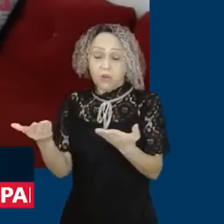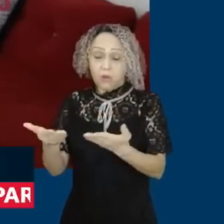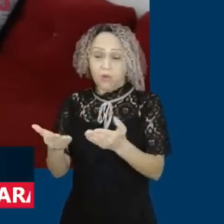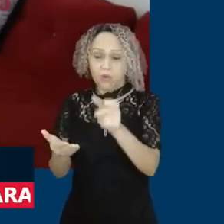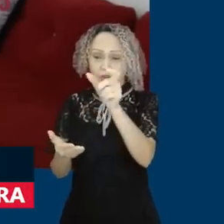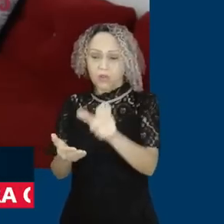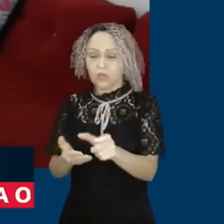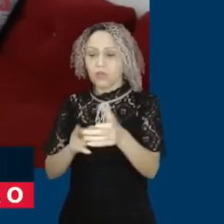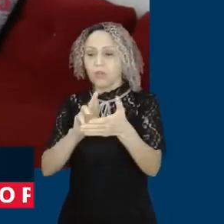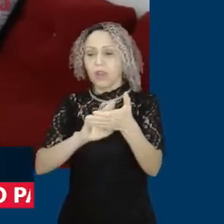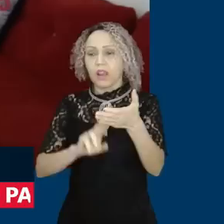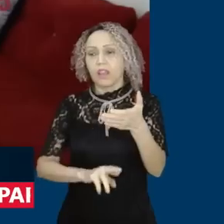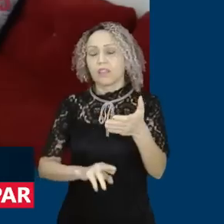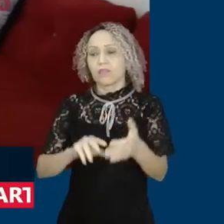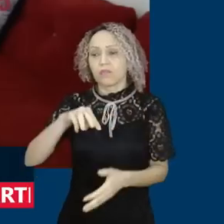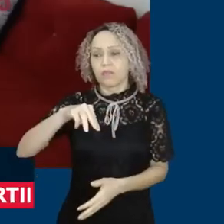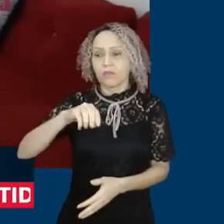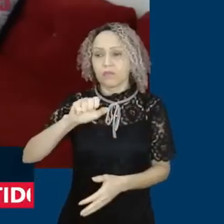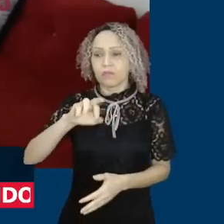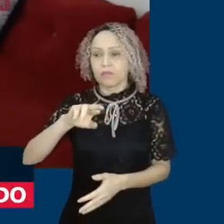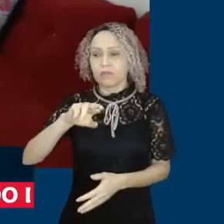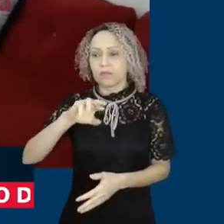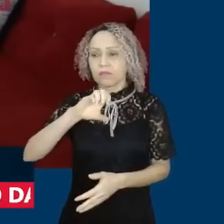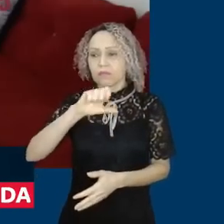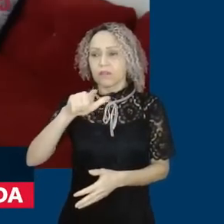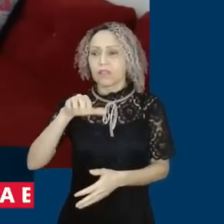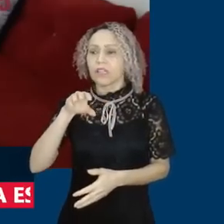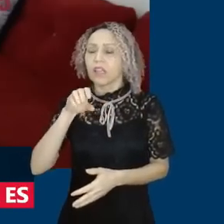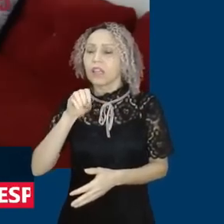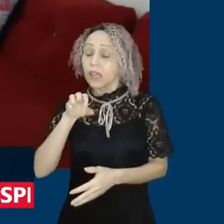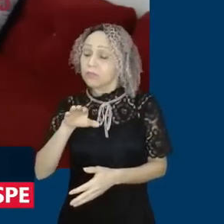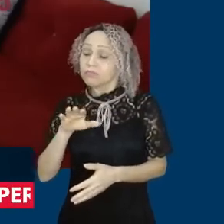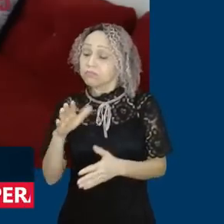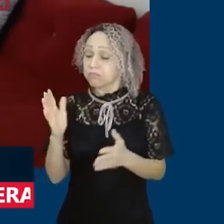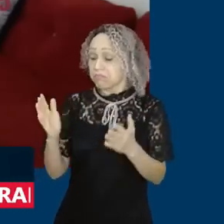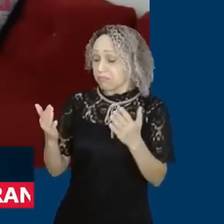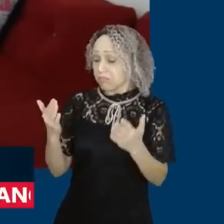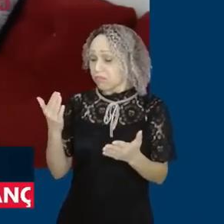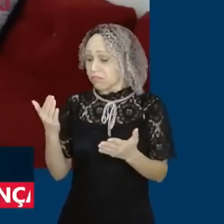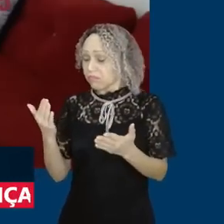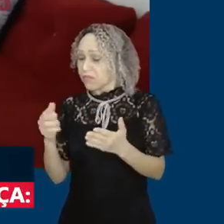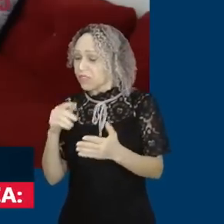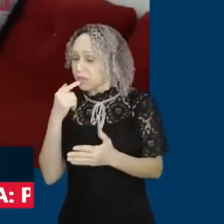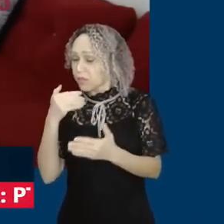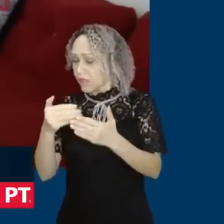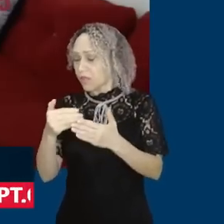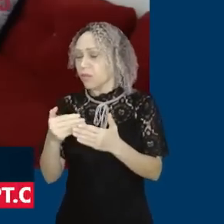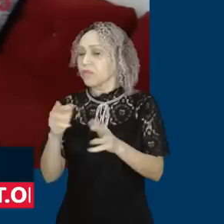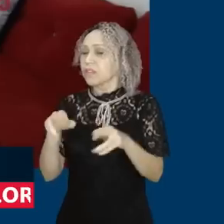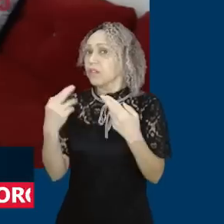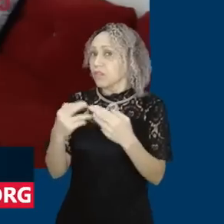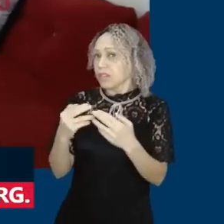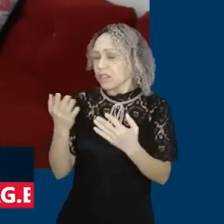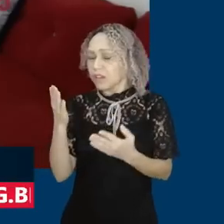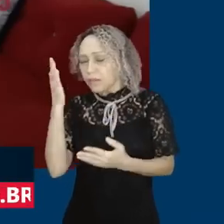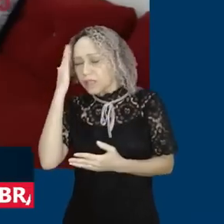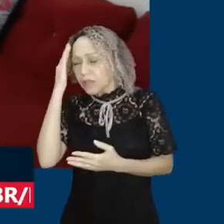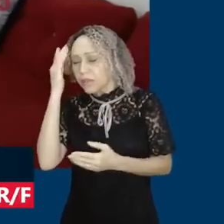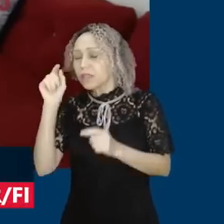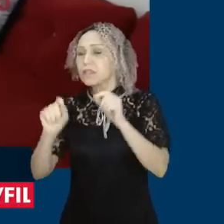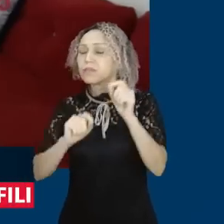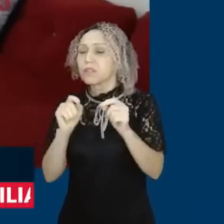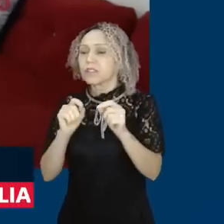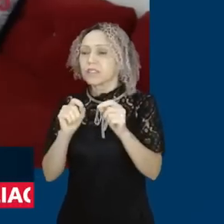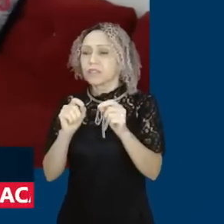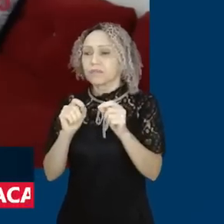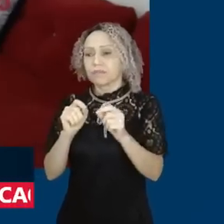possível que esse acordo seja feito para que amanhã essa PEC seja apreciada. Na segunda-feira, como você colocou